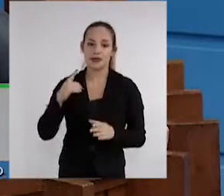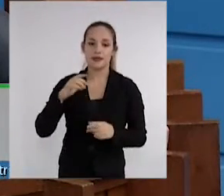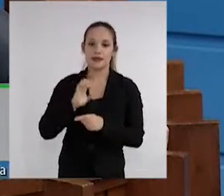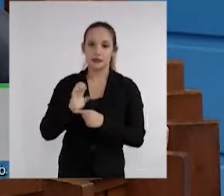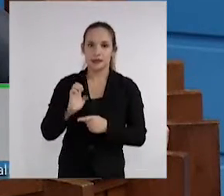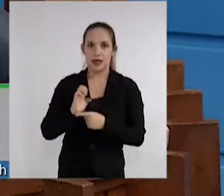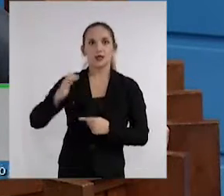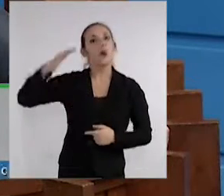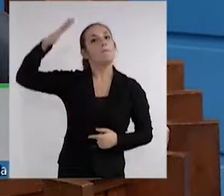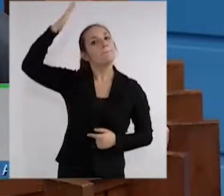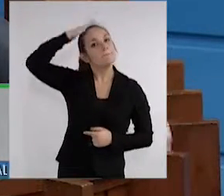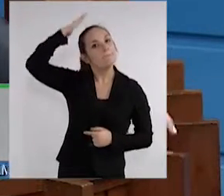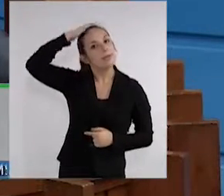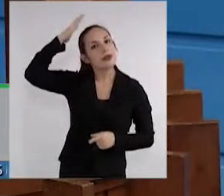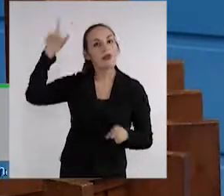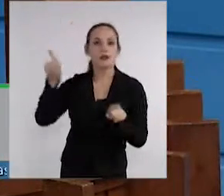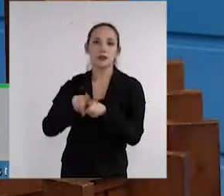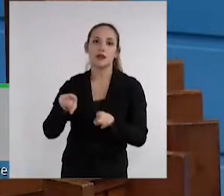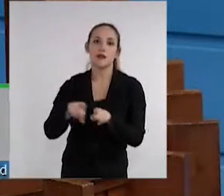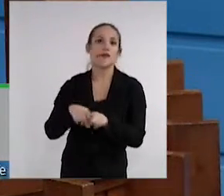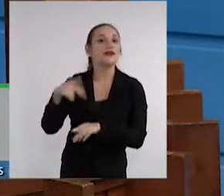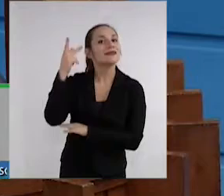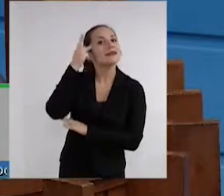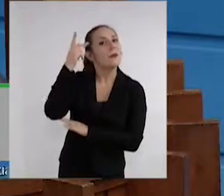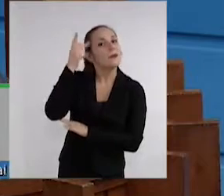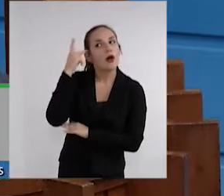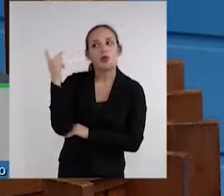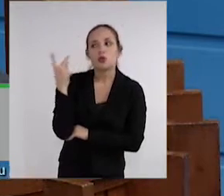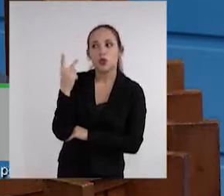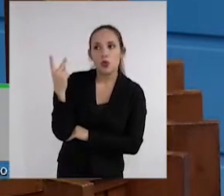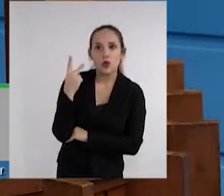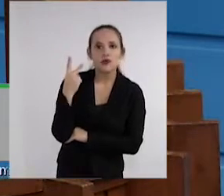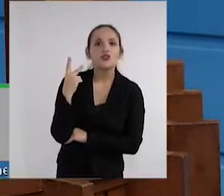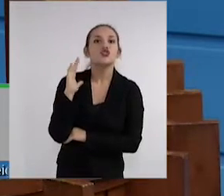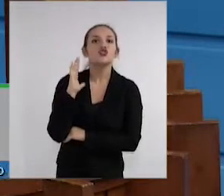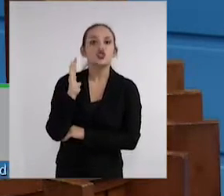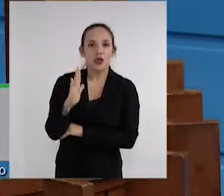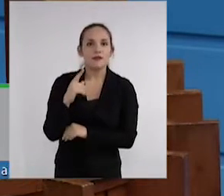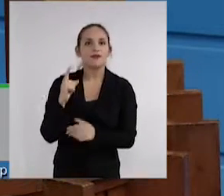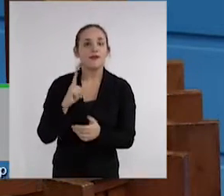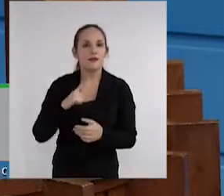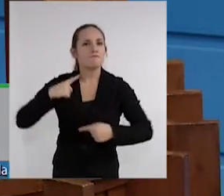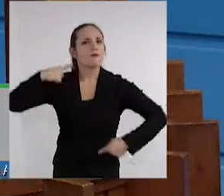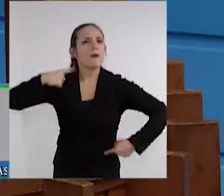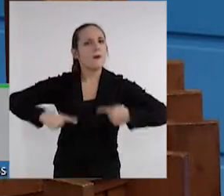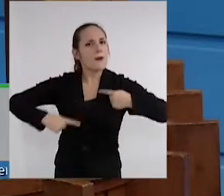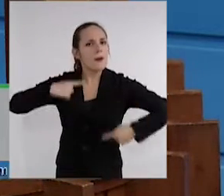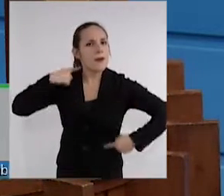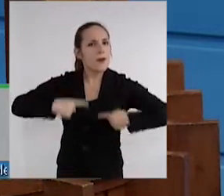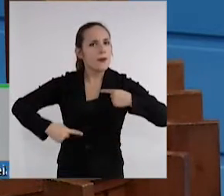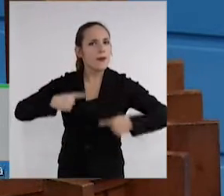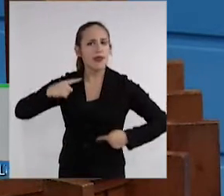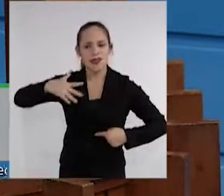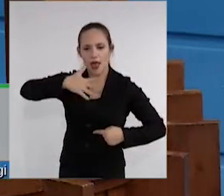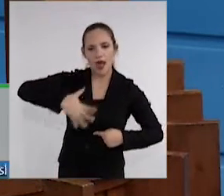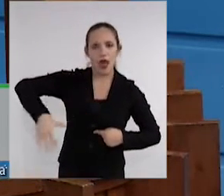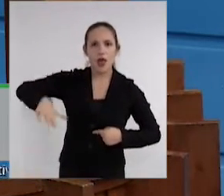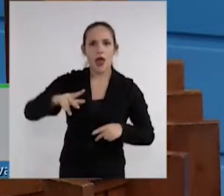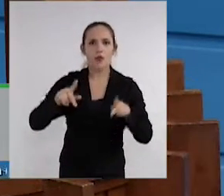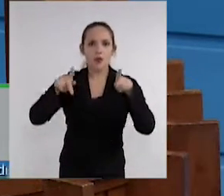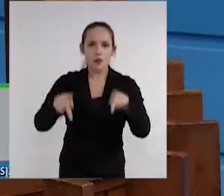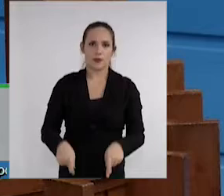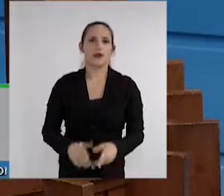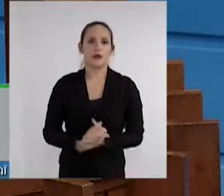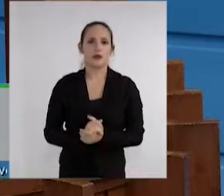São Paulo, já houve uma profunda mobilização da sociedade, discussão, inclusive, nos espaços públicos,